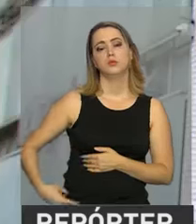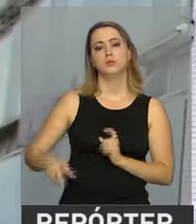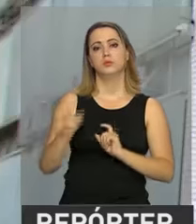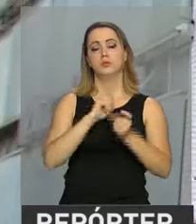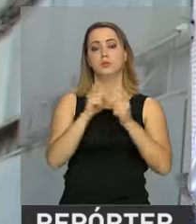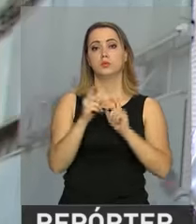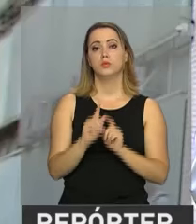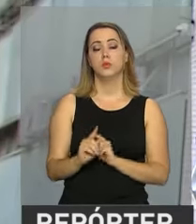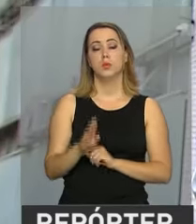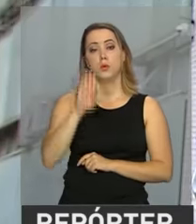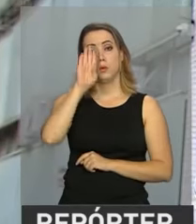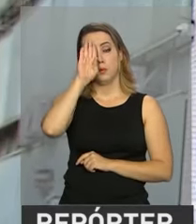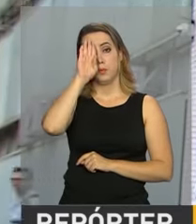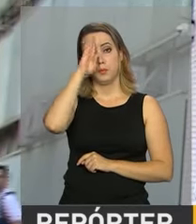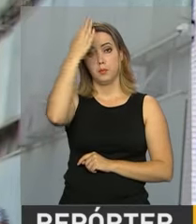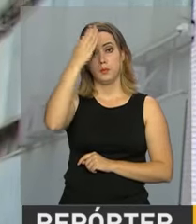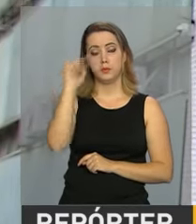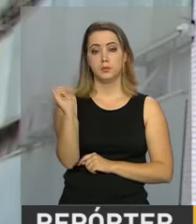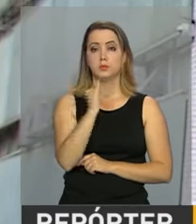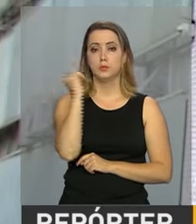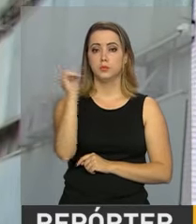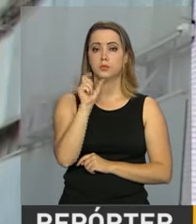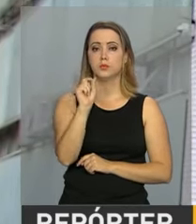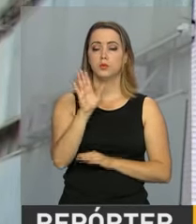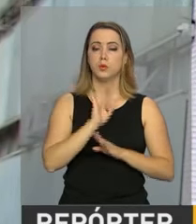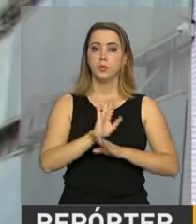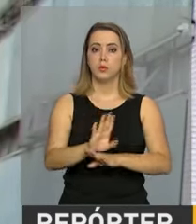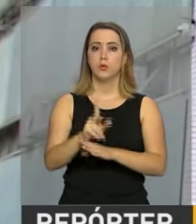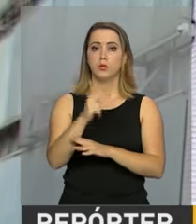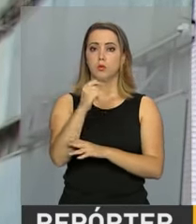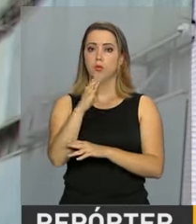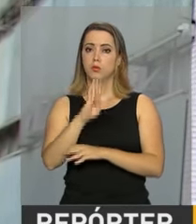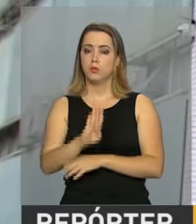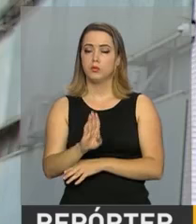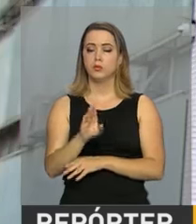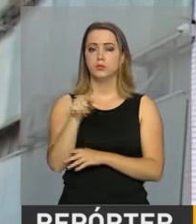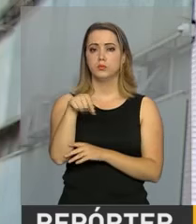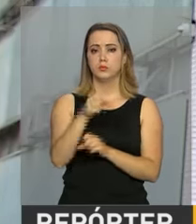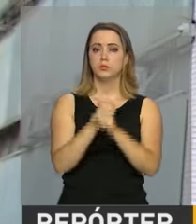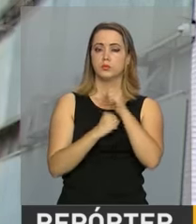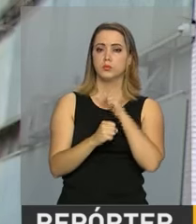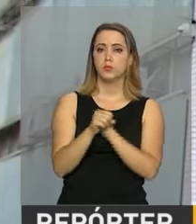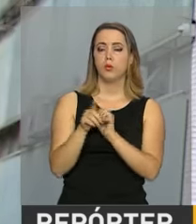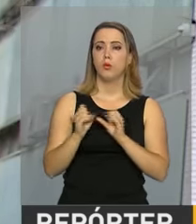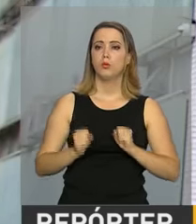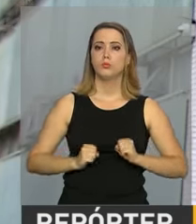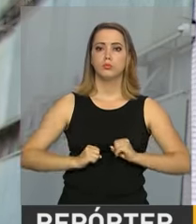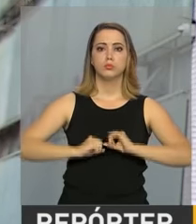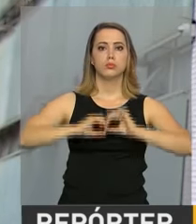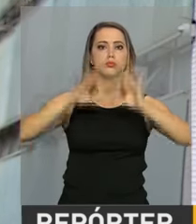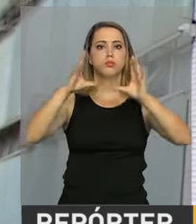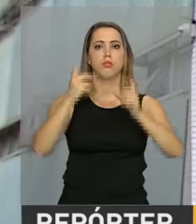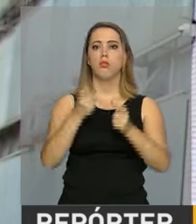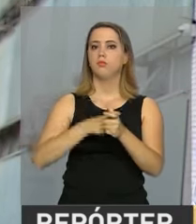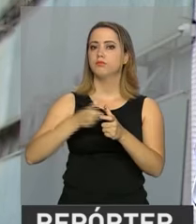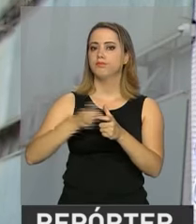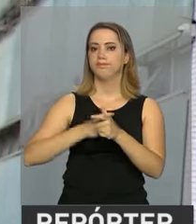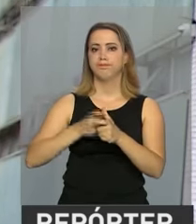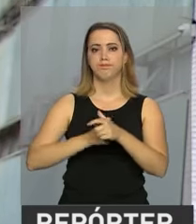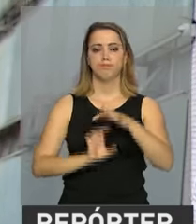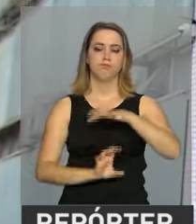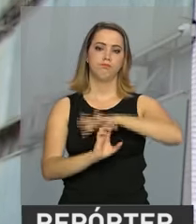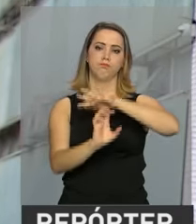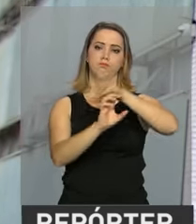Fazenda. O principal fator que contribuiu para o resultado do PIB no último trimestre foi o alto nível de endividamento das